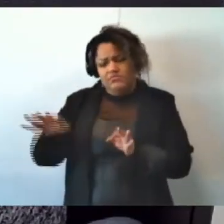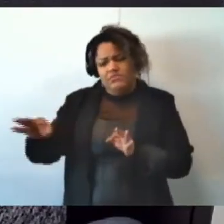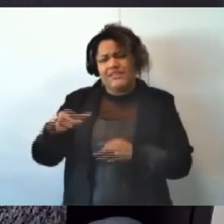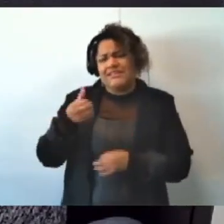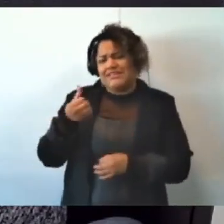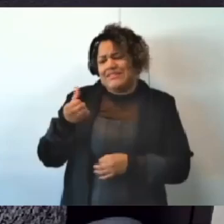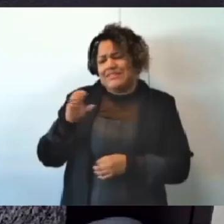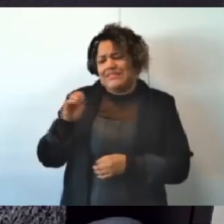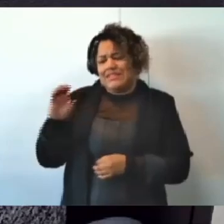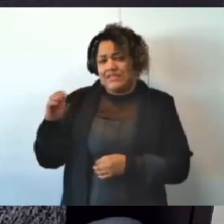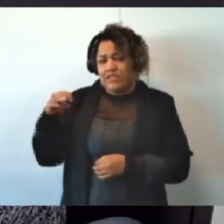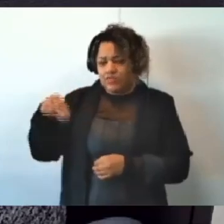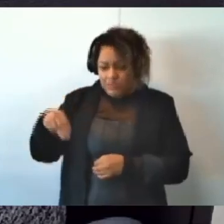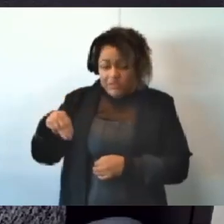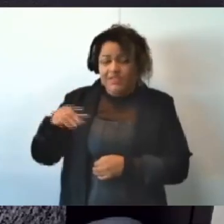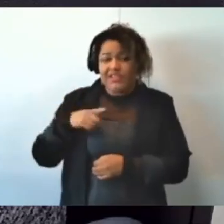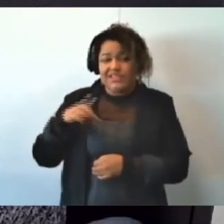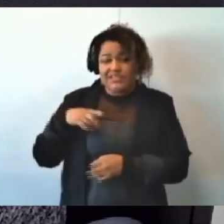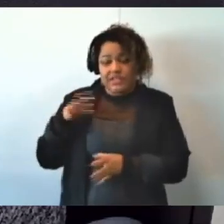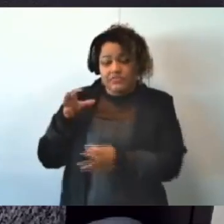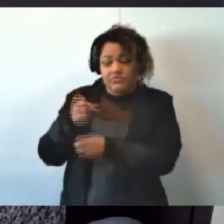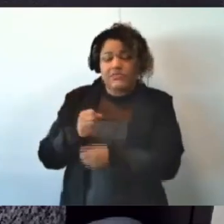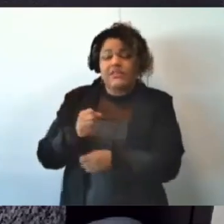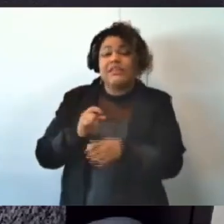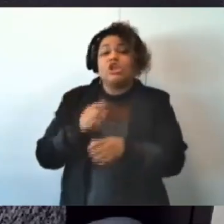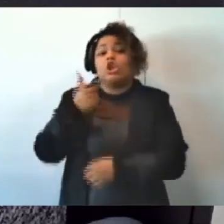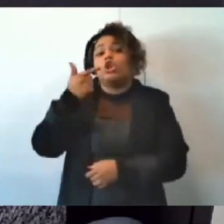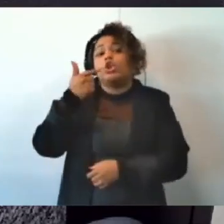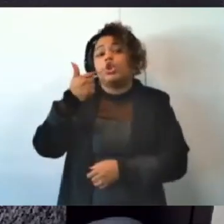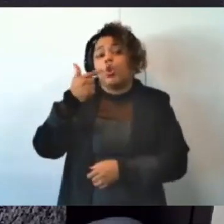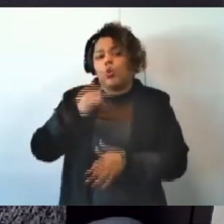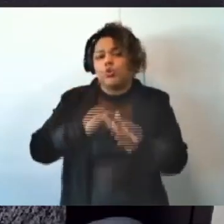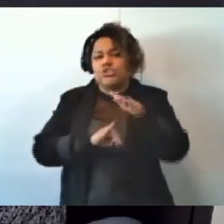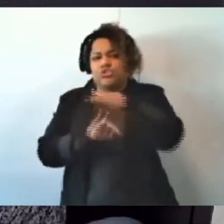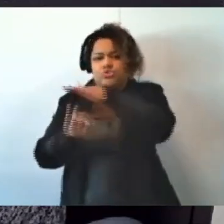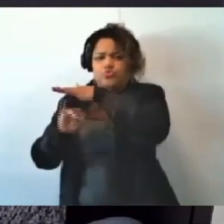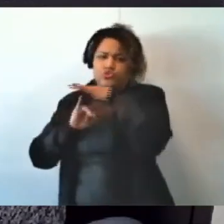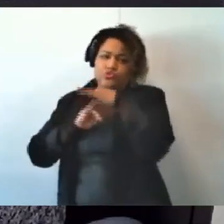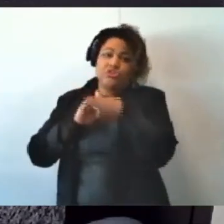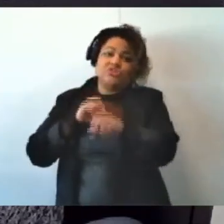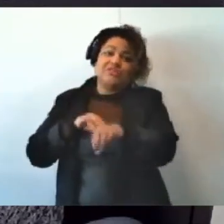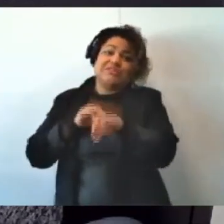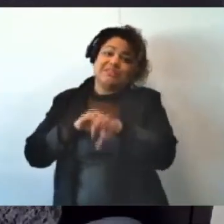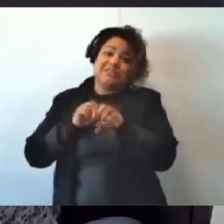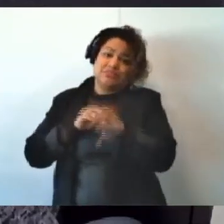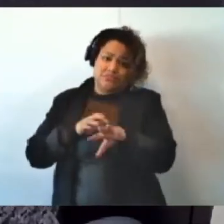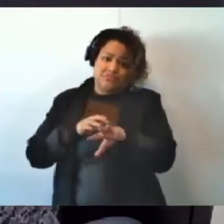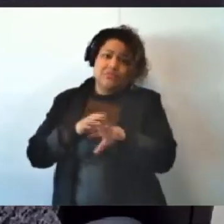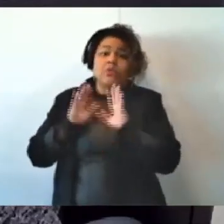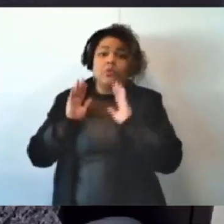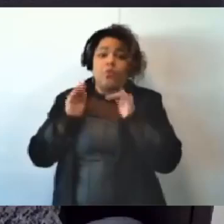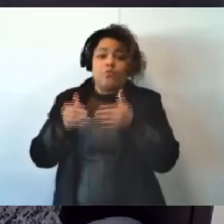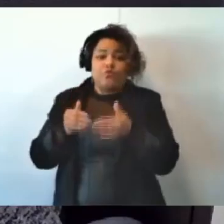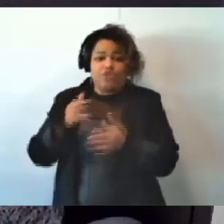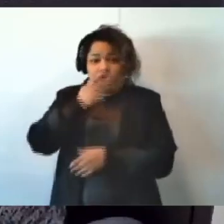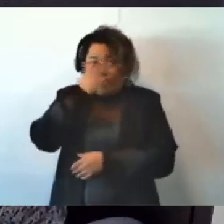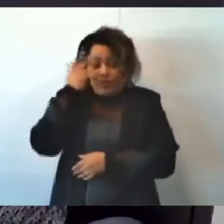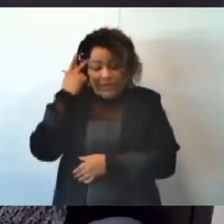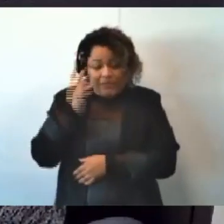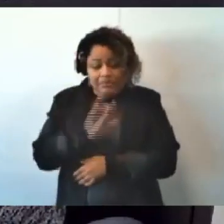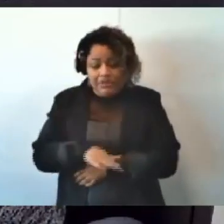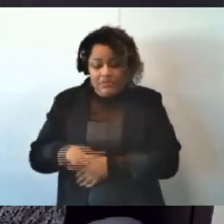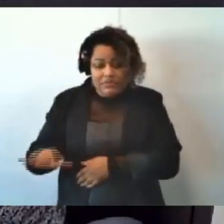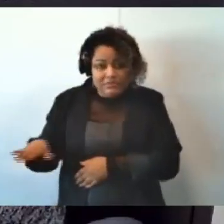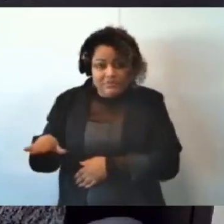ensino, a maioria voltada para criança, para deficiente. Então, é receita de